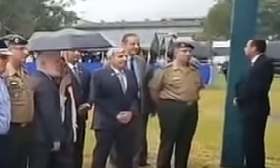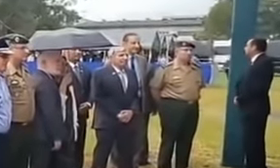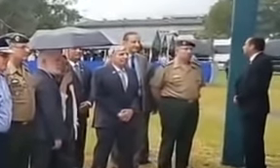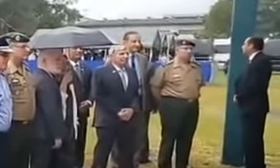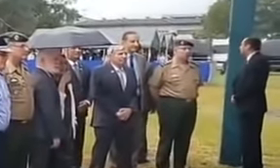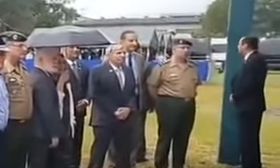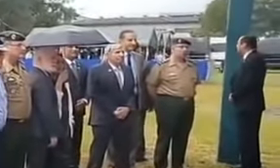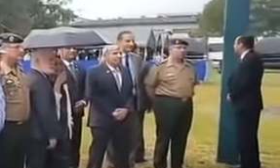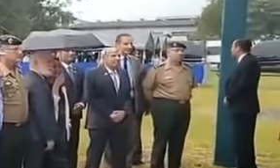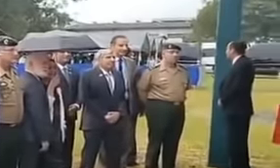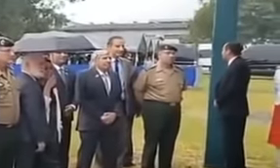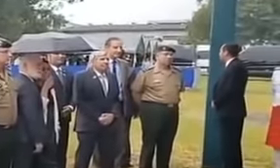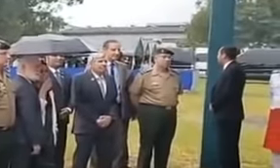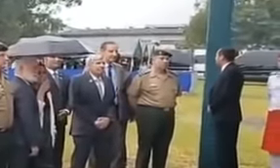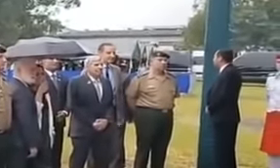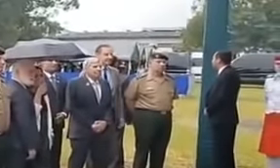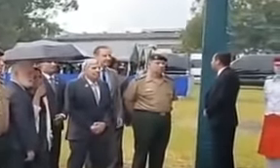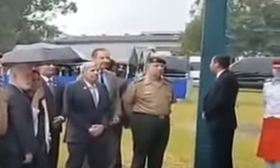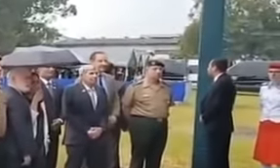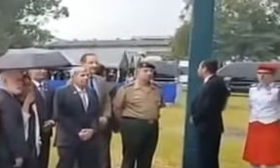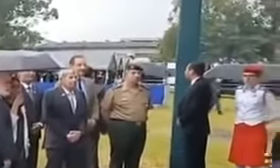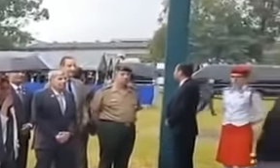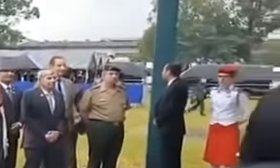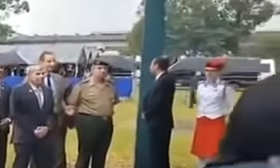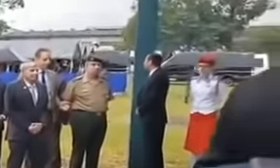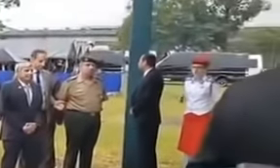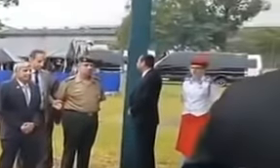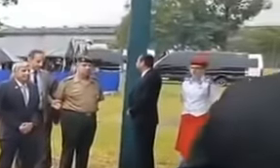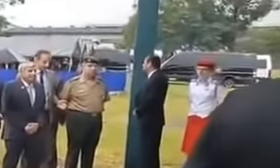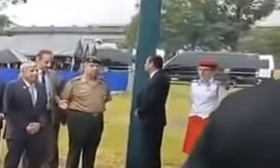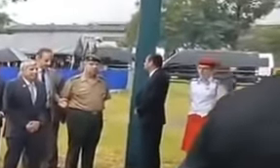Amém. Pai nosso que estais no céu,